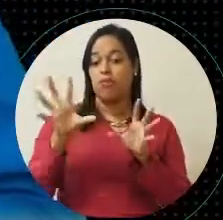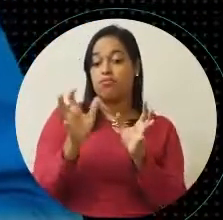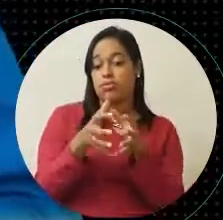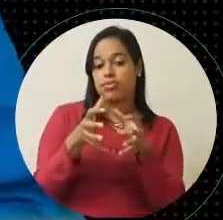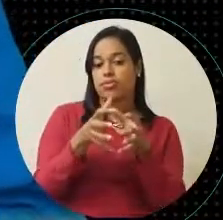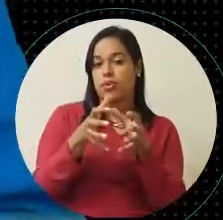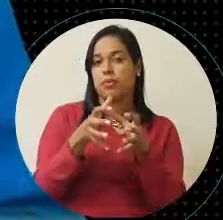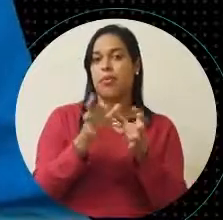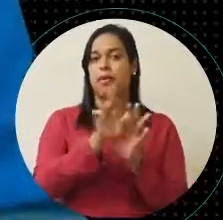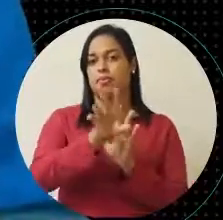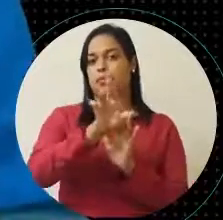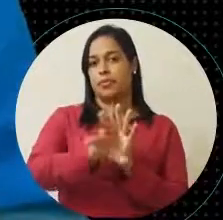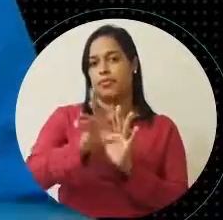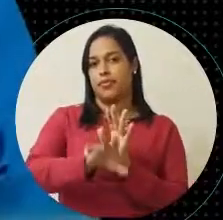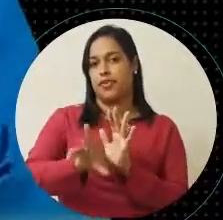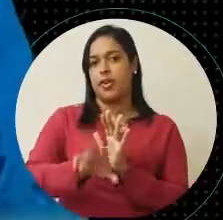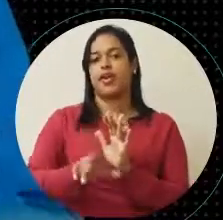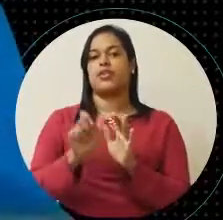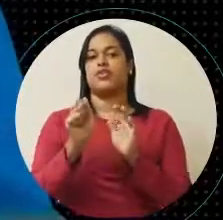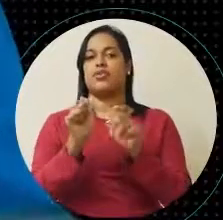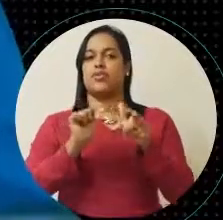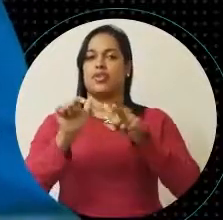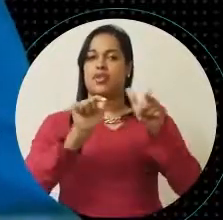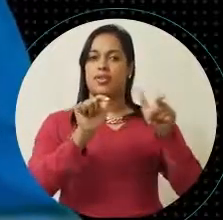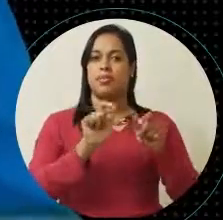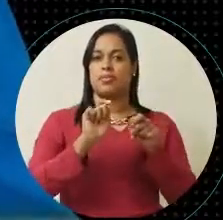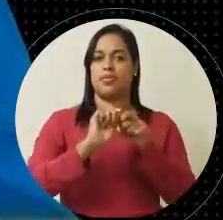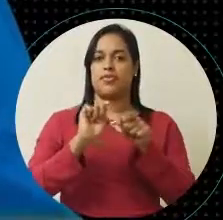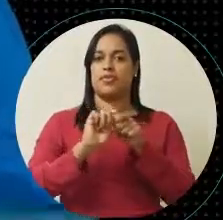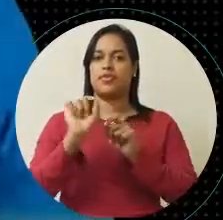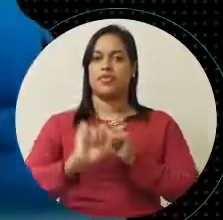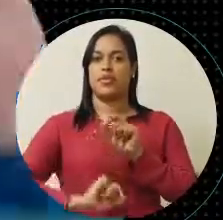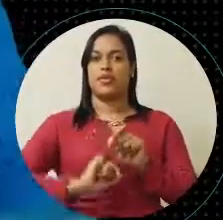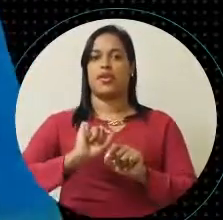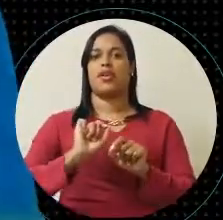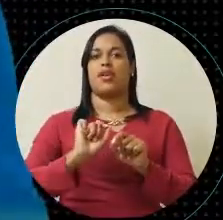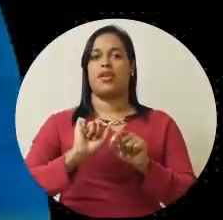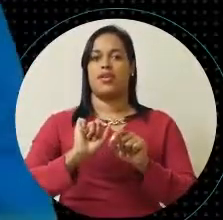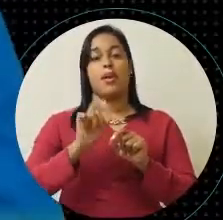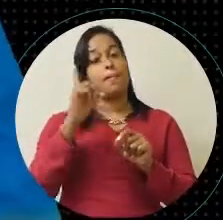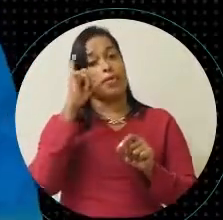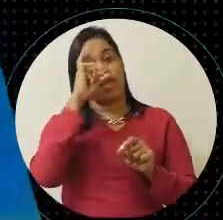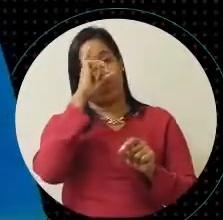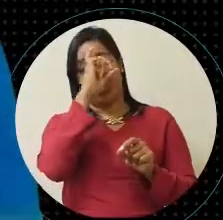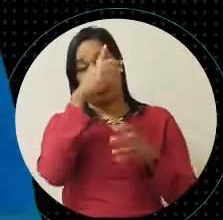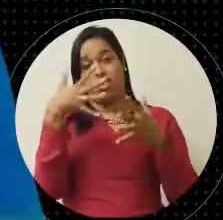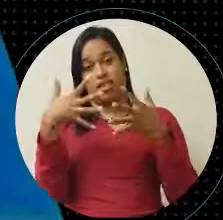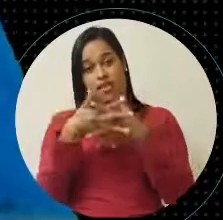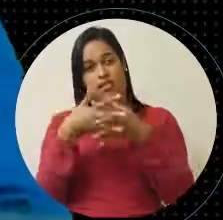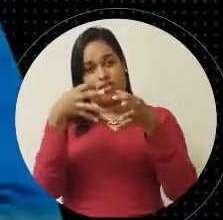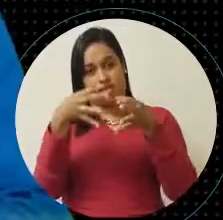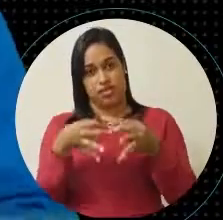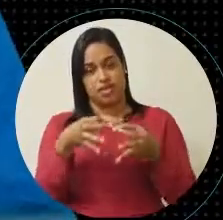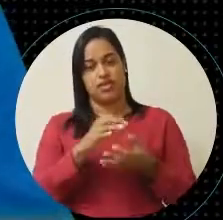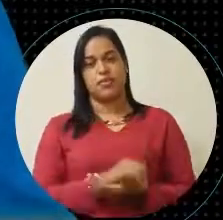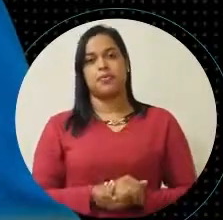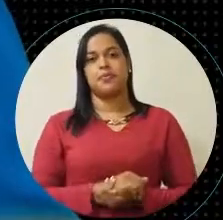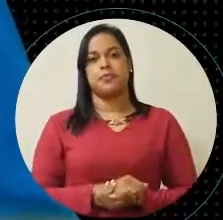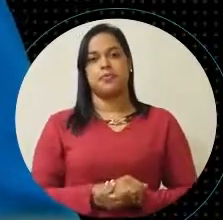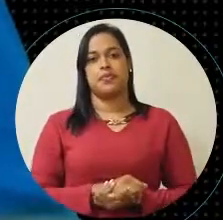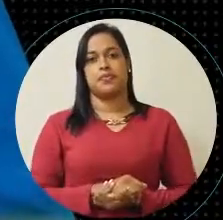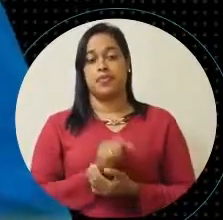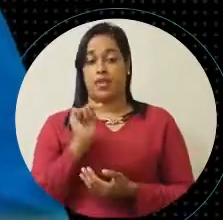agrupar os diversos efeitos para fazer efeitos mais complexos, certo? Bem, isso